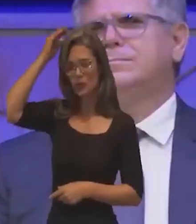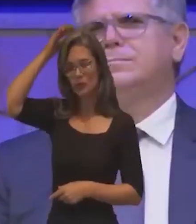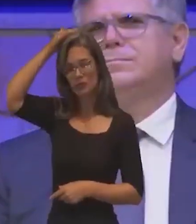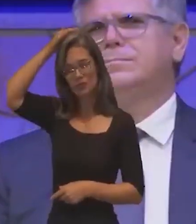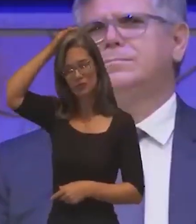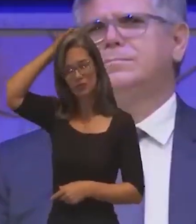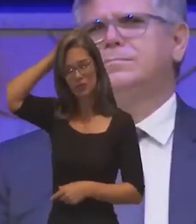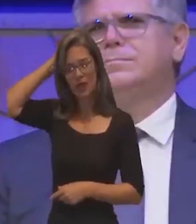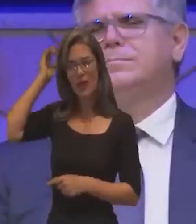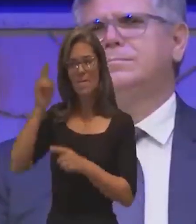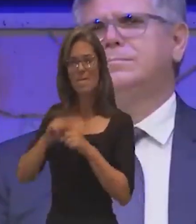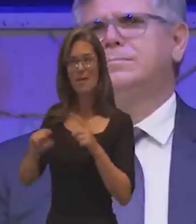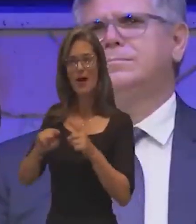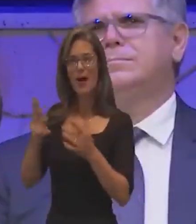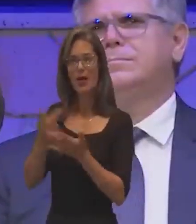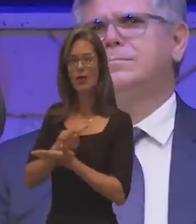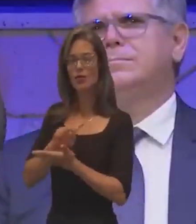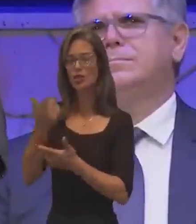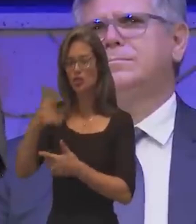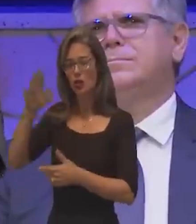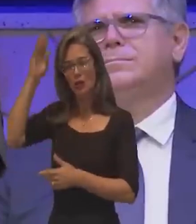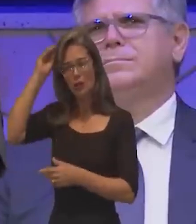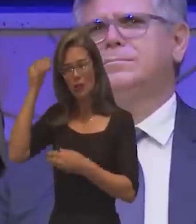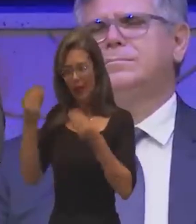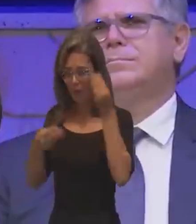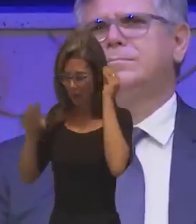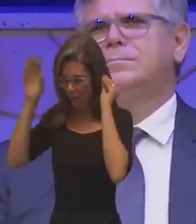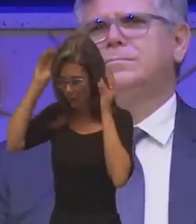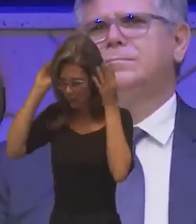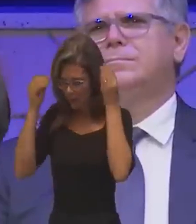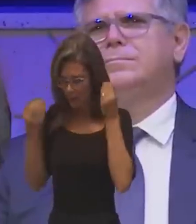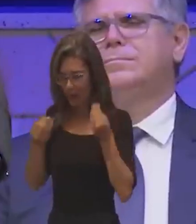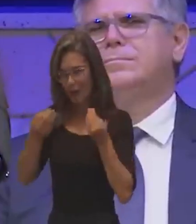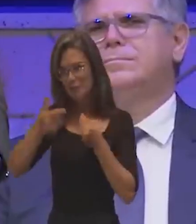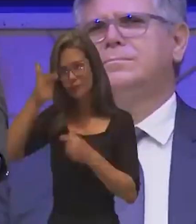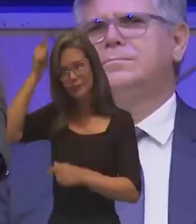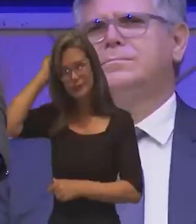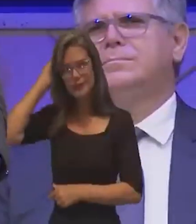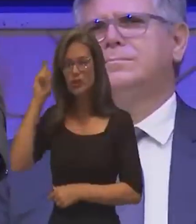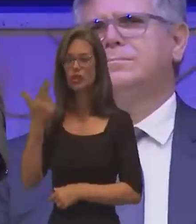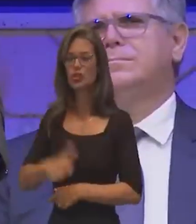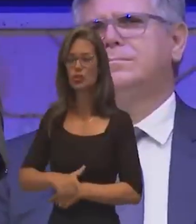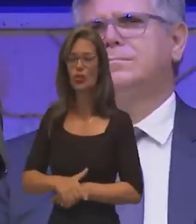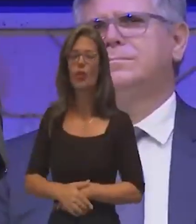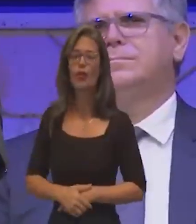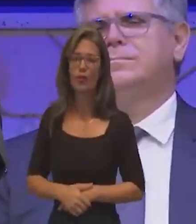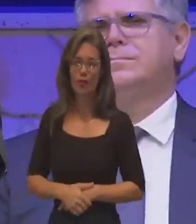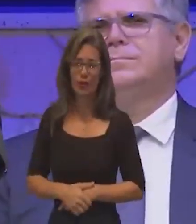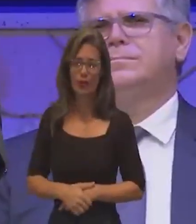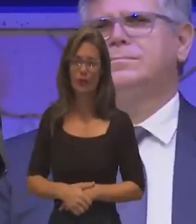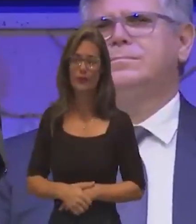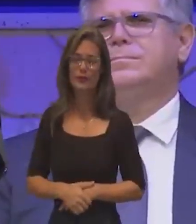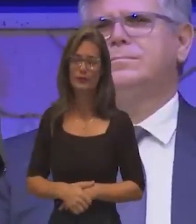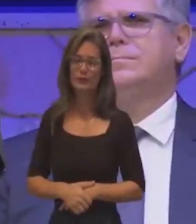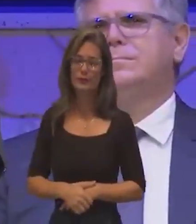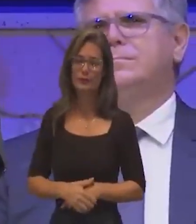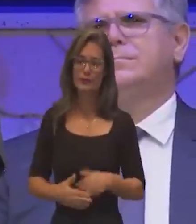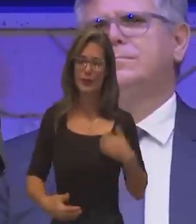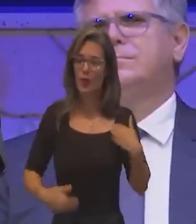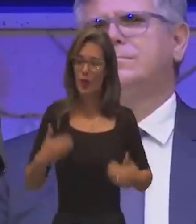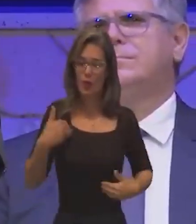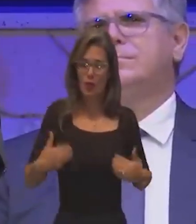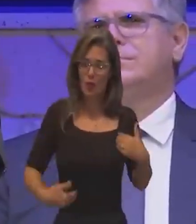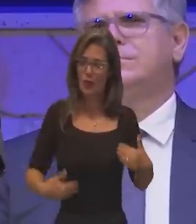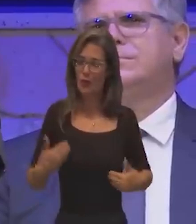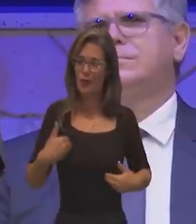realidade do corpo se desfazendo. E Deus dizendo: filho, não